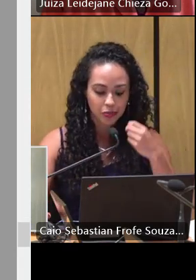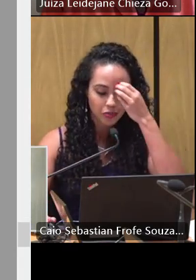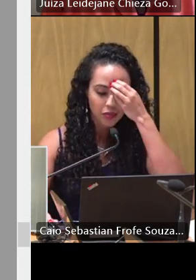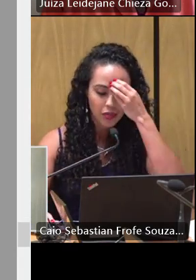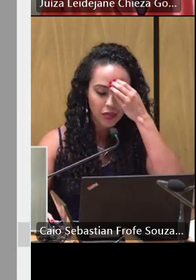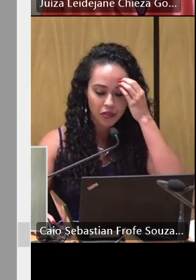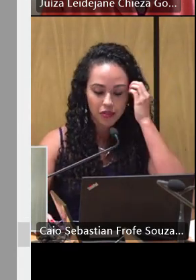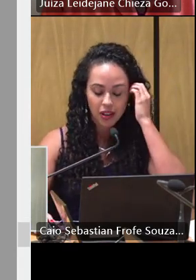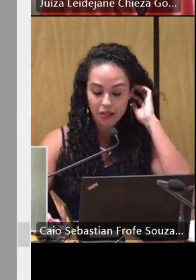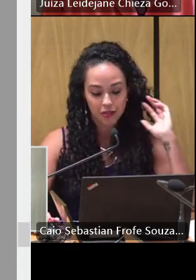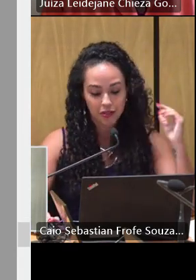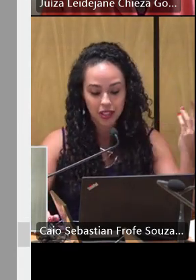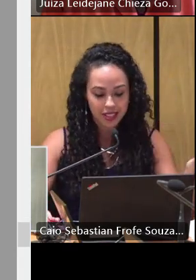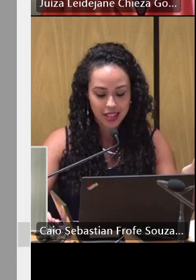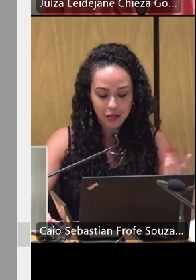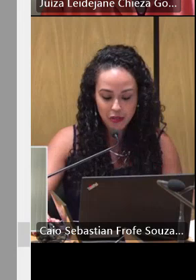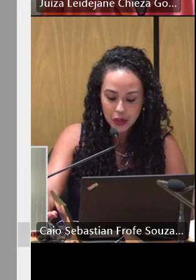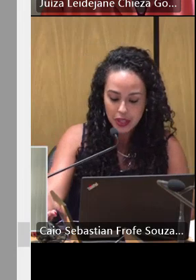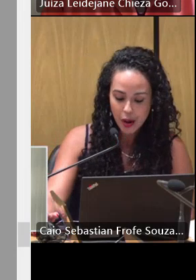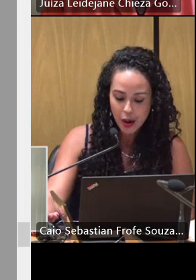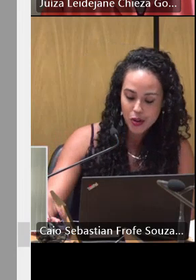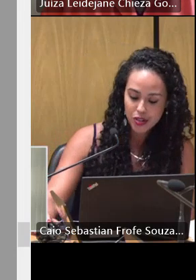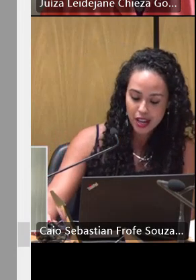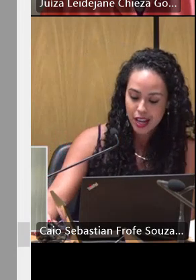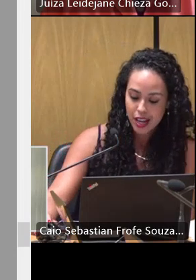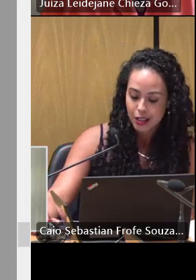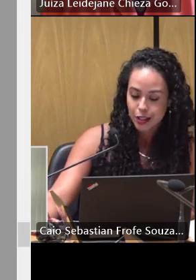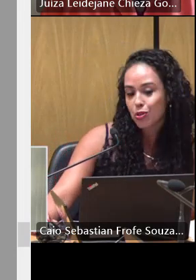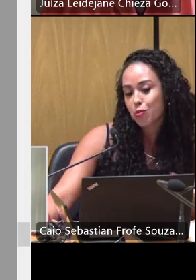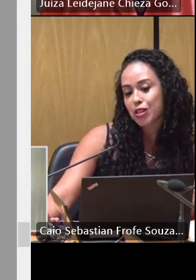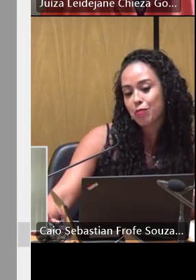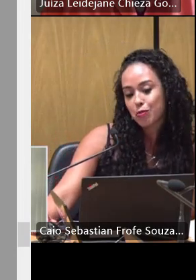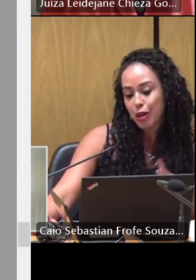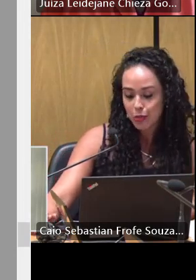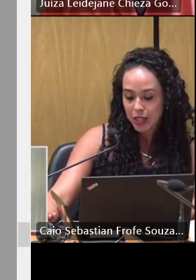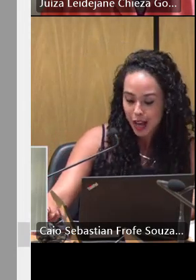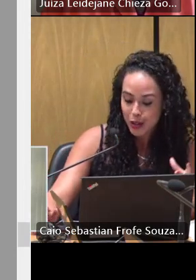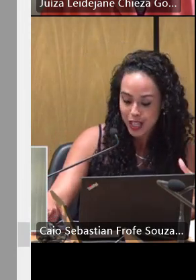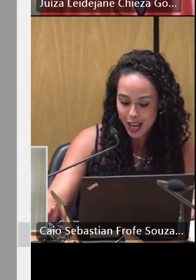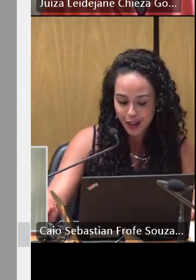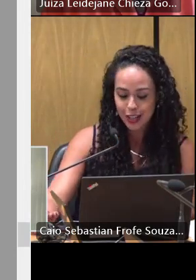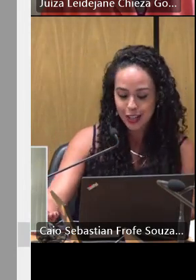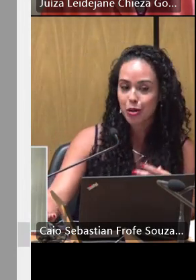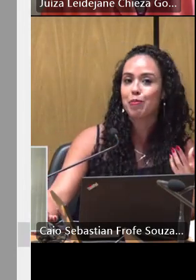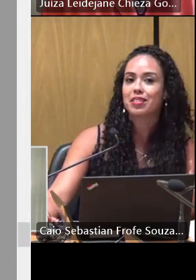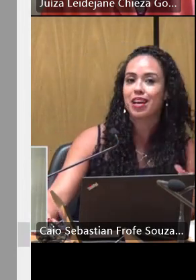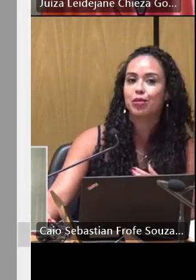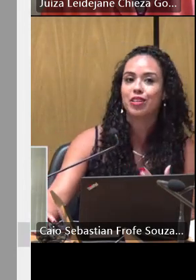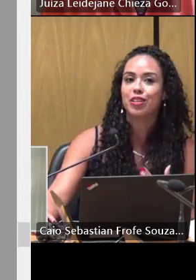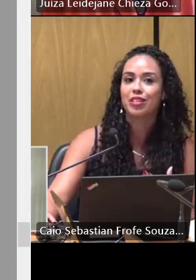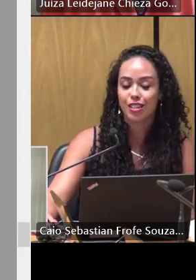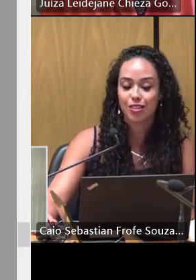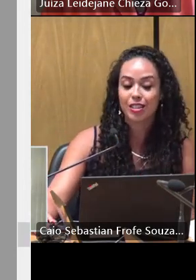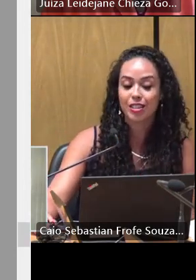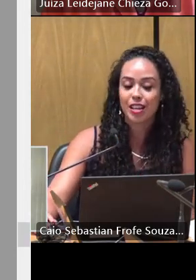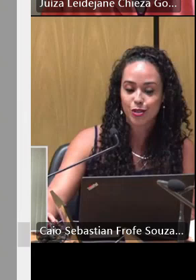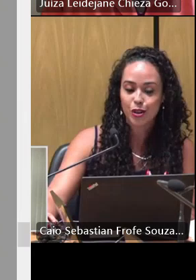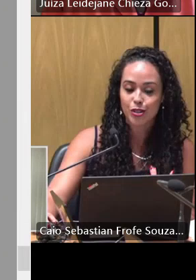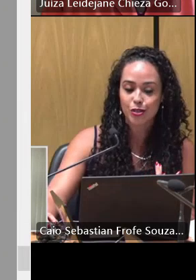vem vem sendo visto até hoje né então a gente não pode simplesmente pensar no negro né a gente tem que pensar em todas essas